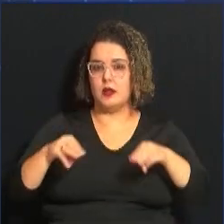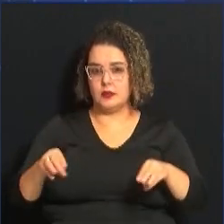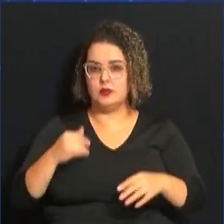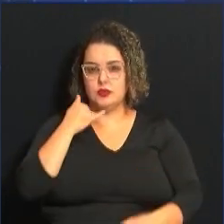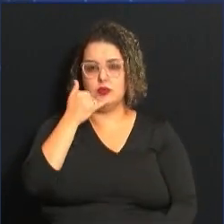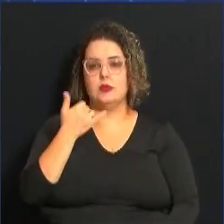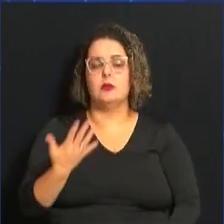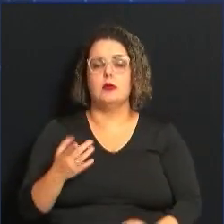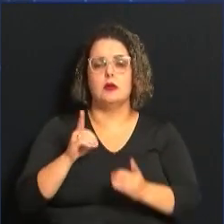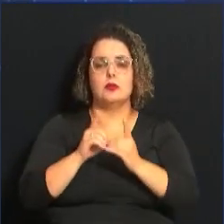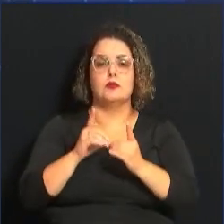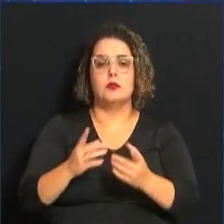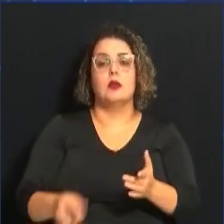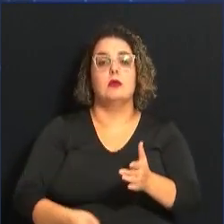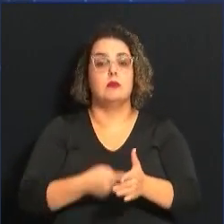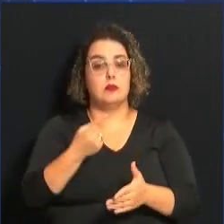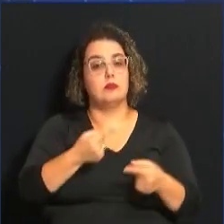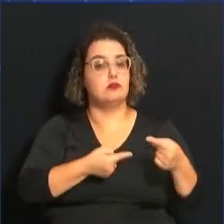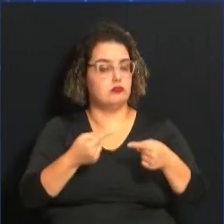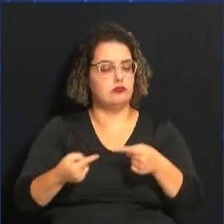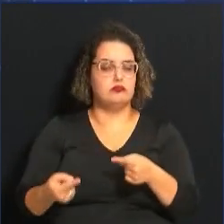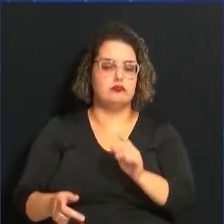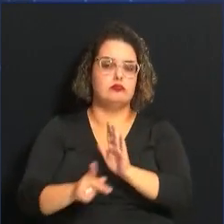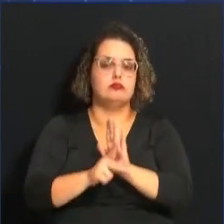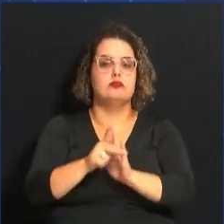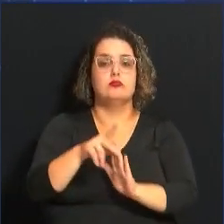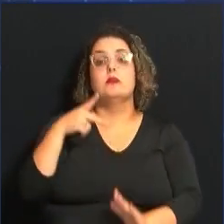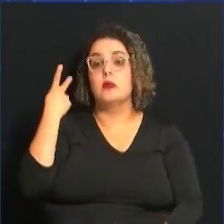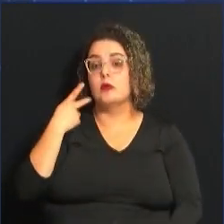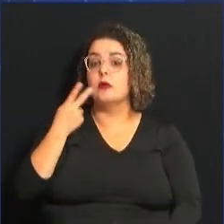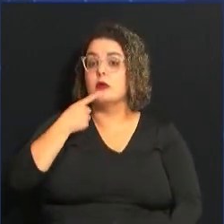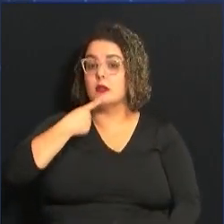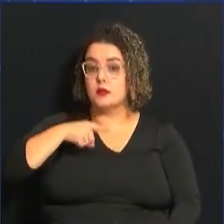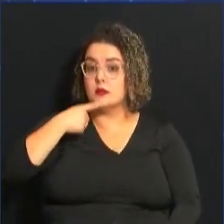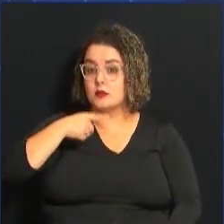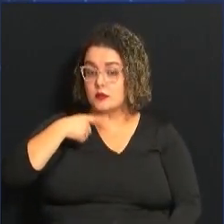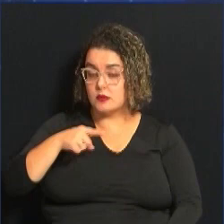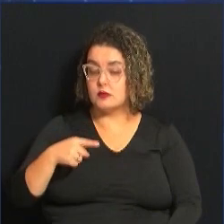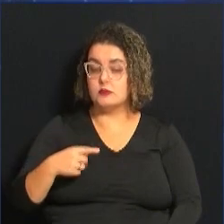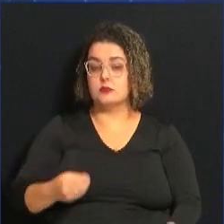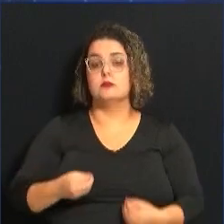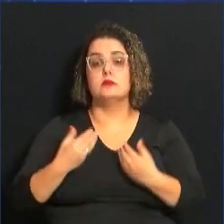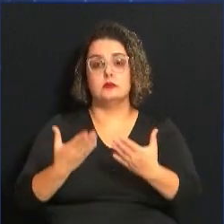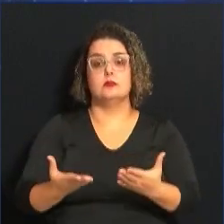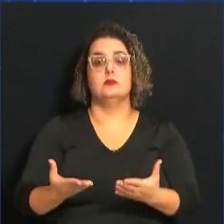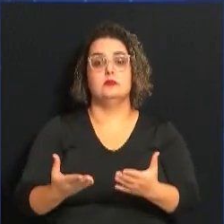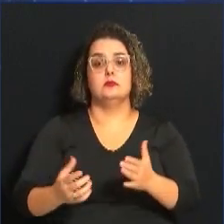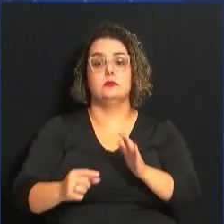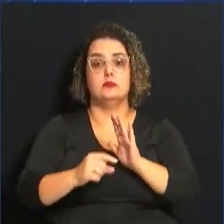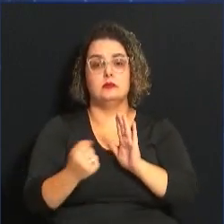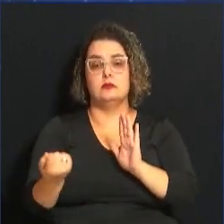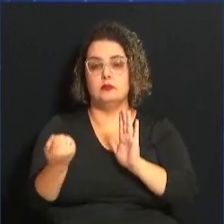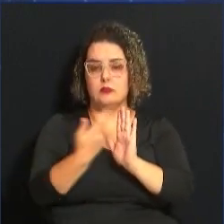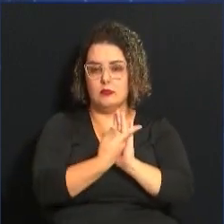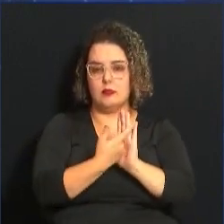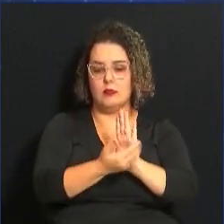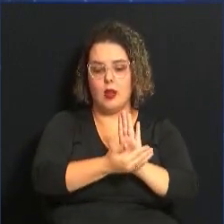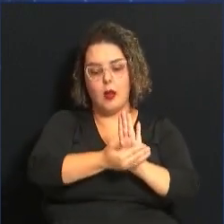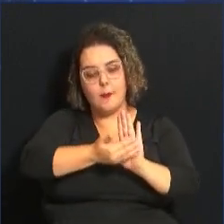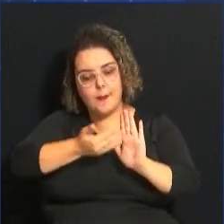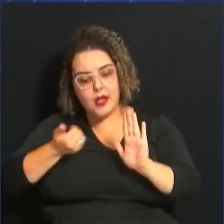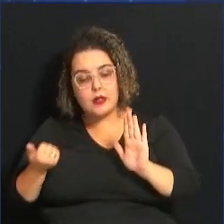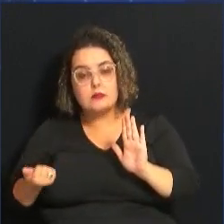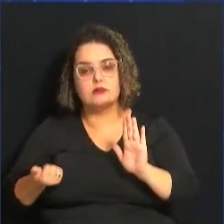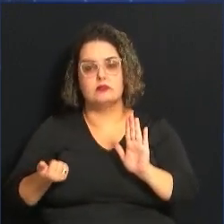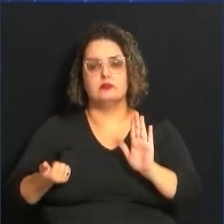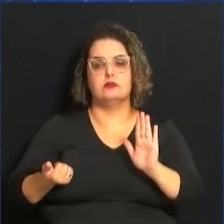primeiro turno, o projeto do vereador Eduardo Magoga, que concede isenção por 30 dias da tarifa